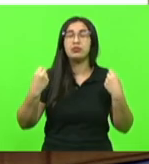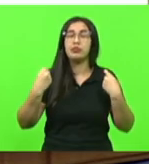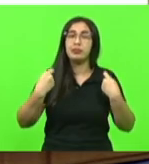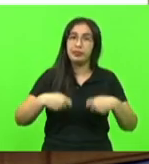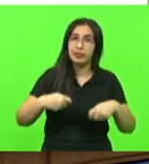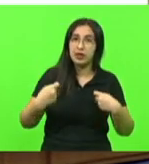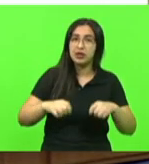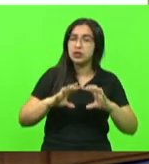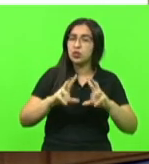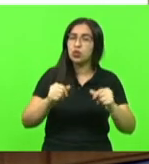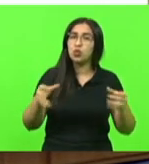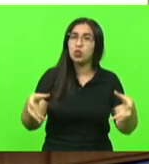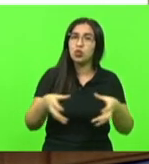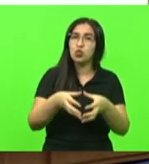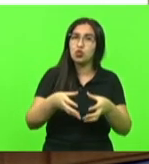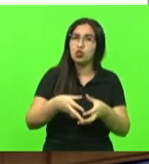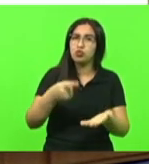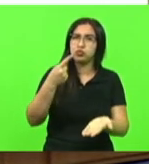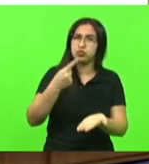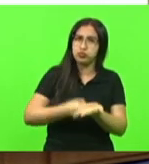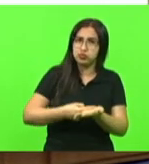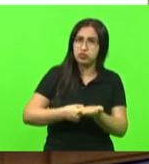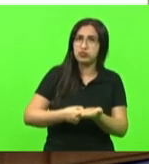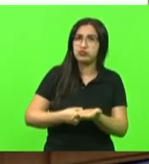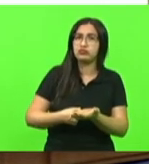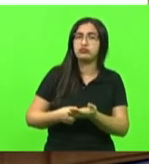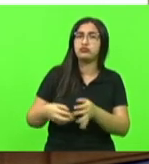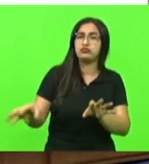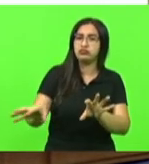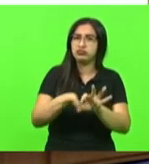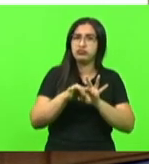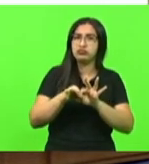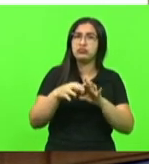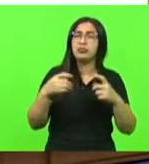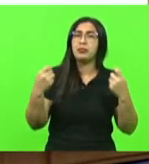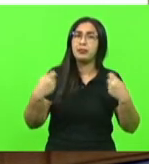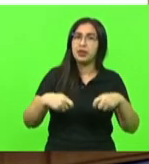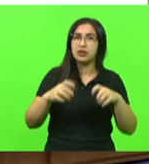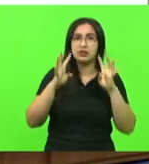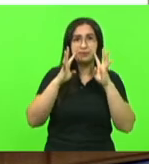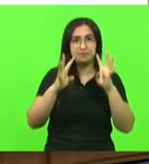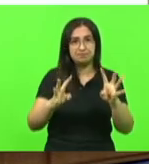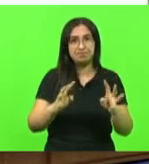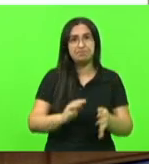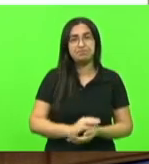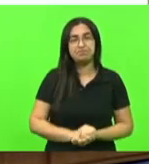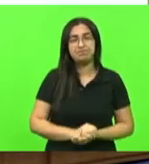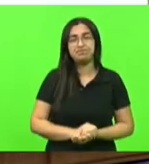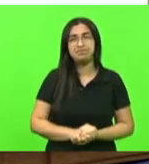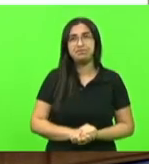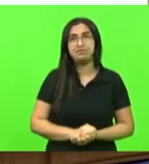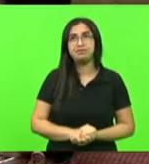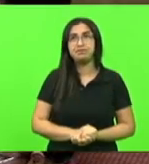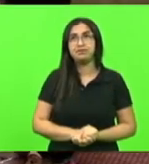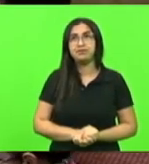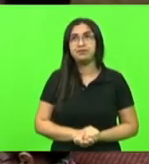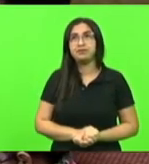toda a classe produtora e dos parlamentares porque é uma pauta nobre que merece a nossa atenção. Só queria fazer essa contribuição, deputado Mauro.